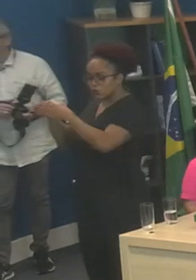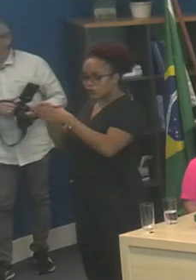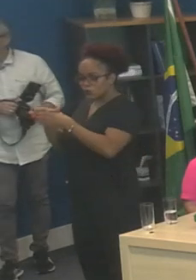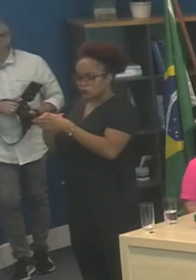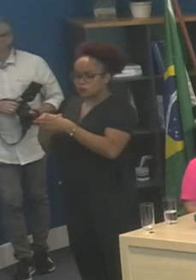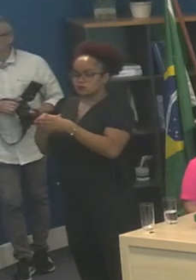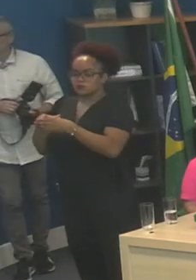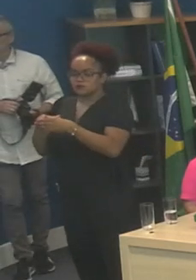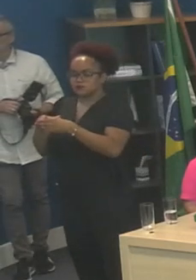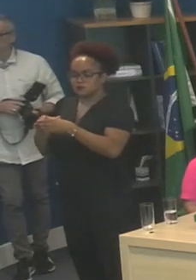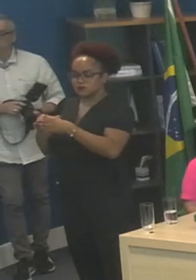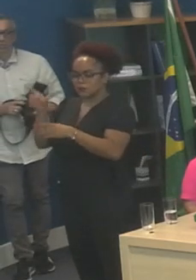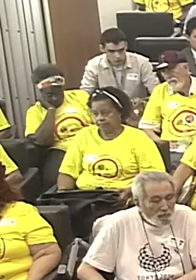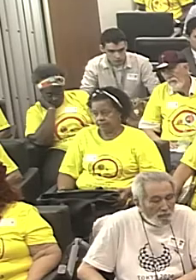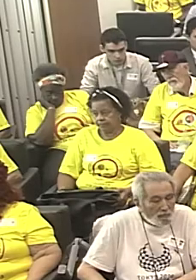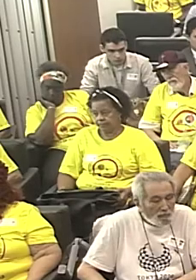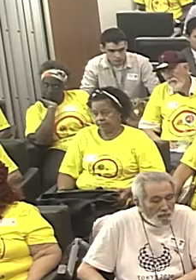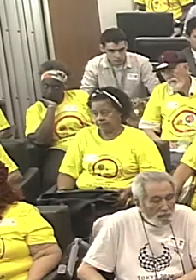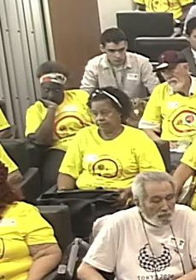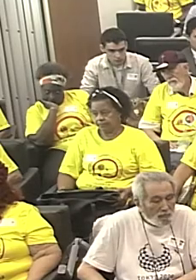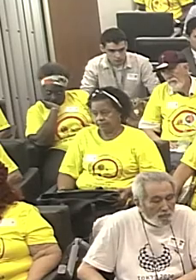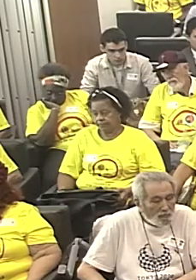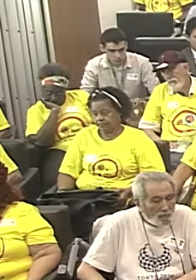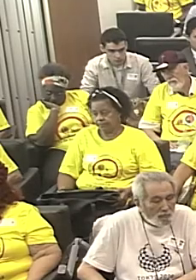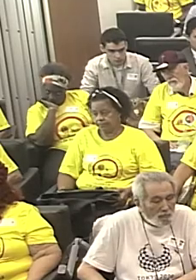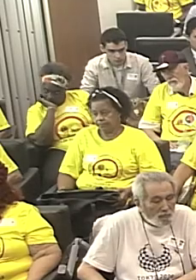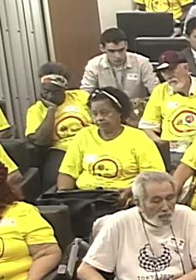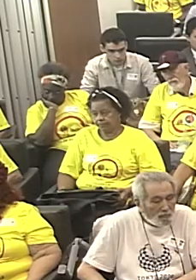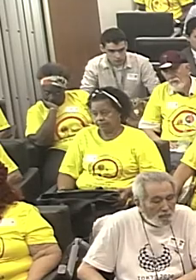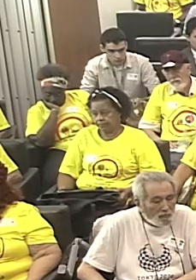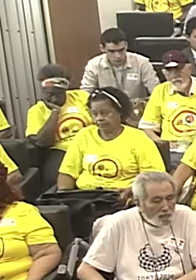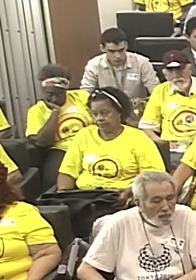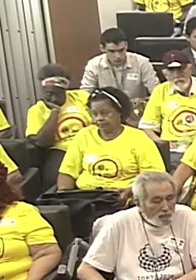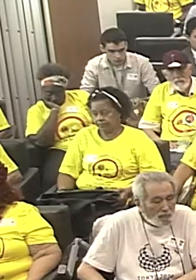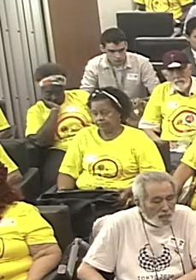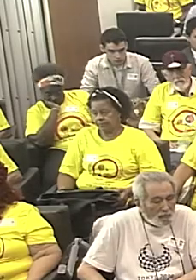Pessoa Idosa, e também cumprimentar o Charles, né? Charles aqui presente,